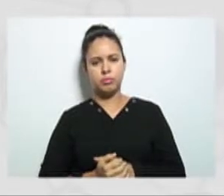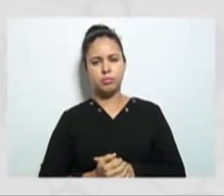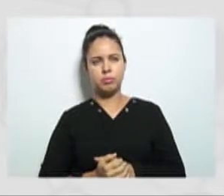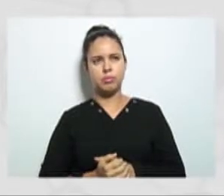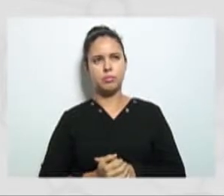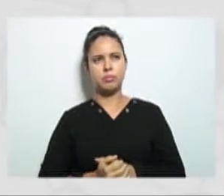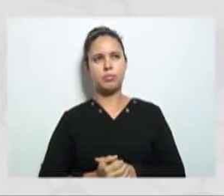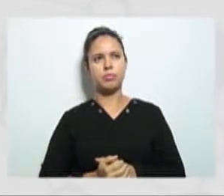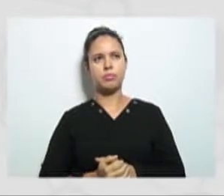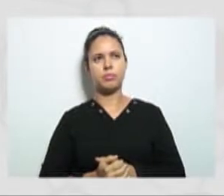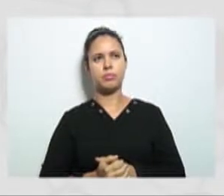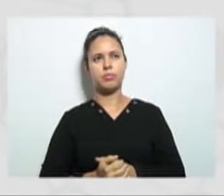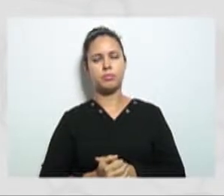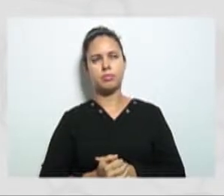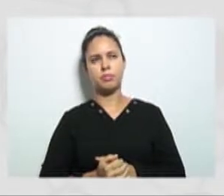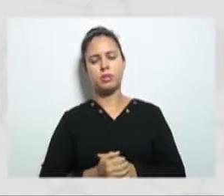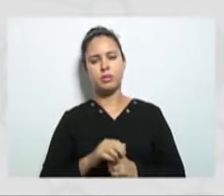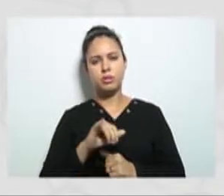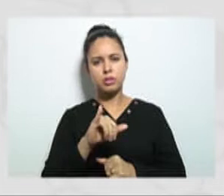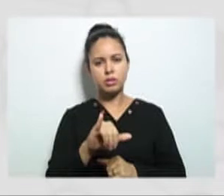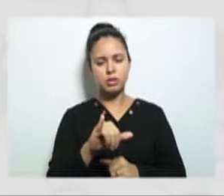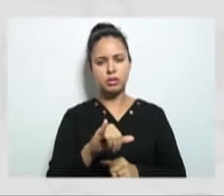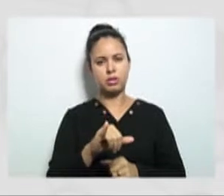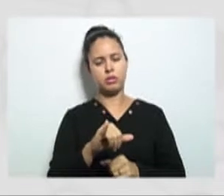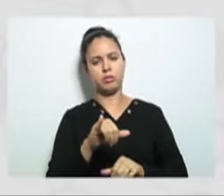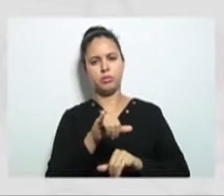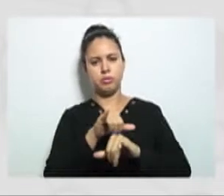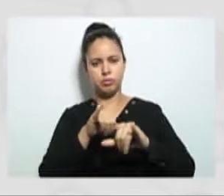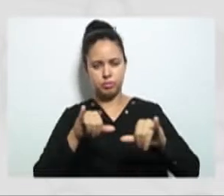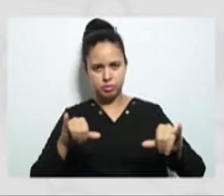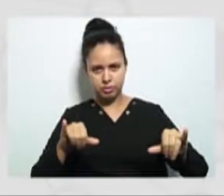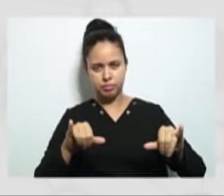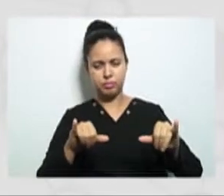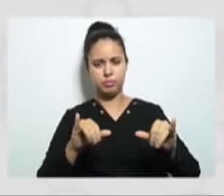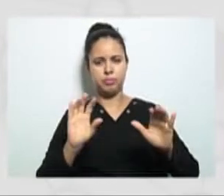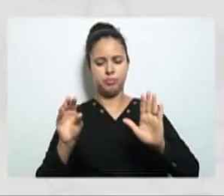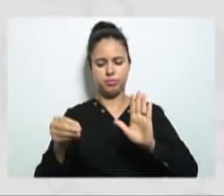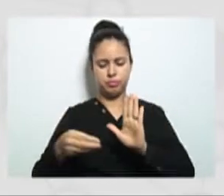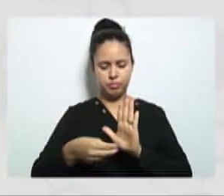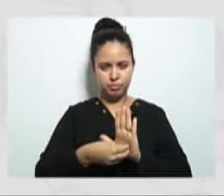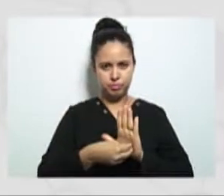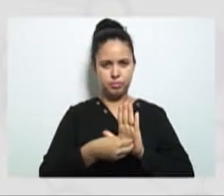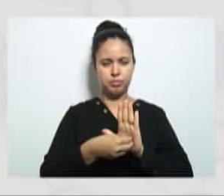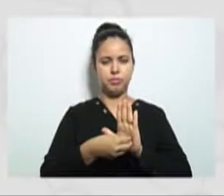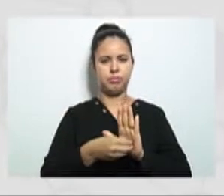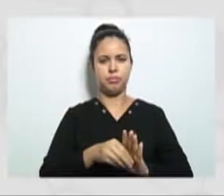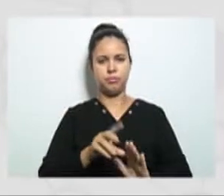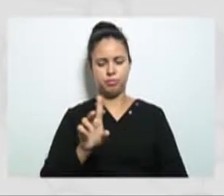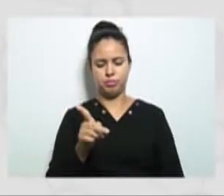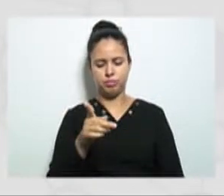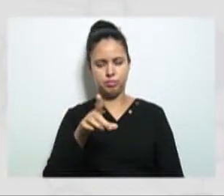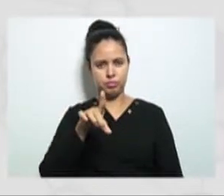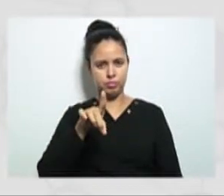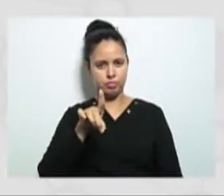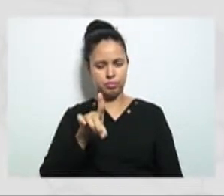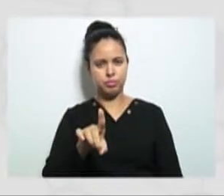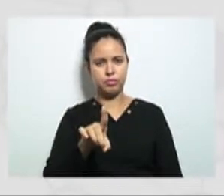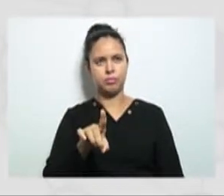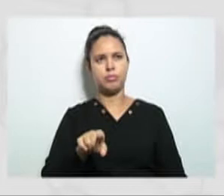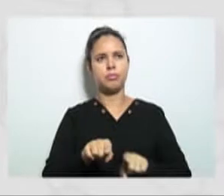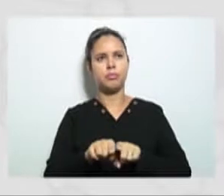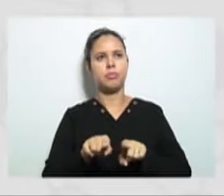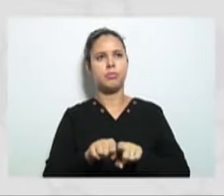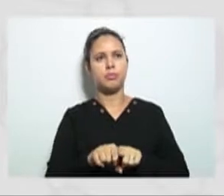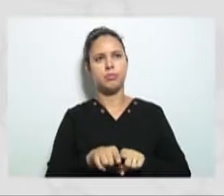vai ficar ali até aquele equipamento não mais funcionar ou até você apagar de vez, tá, gente? A fonte,